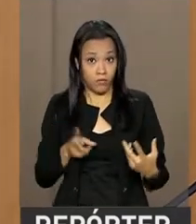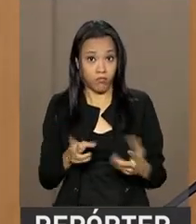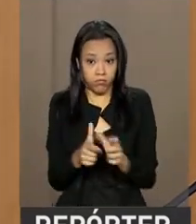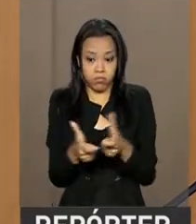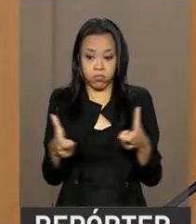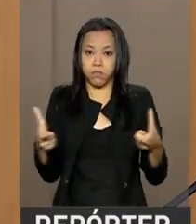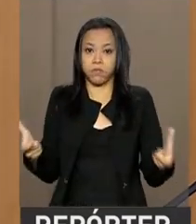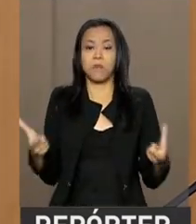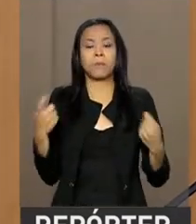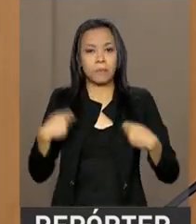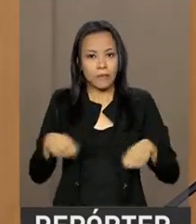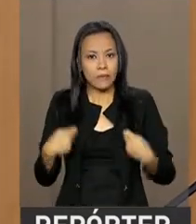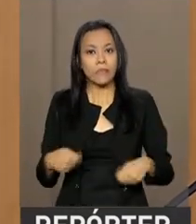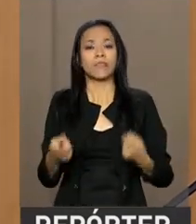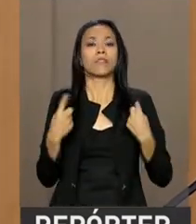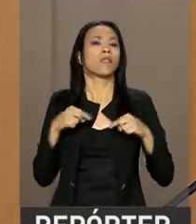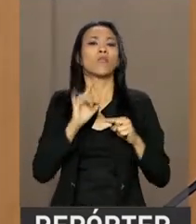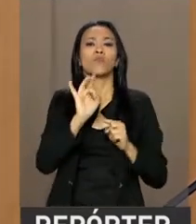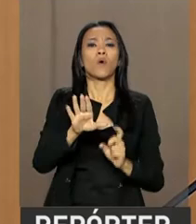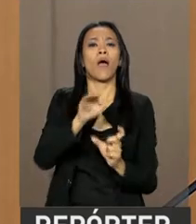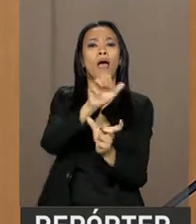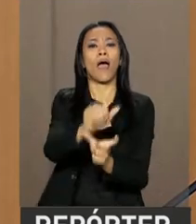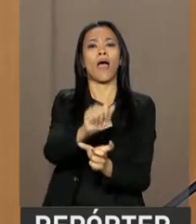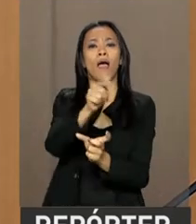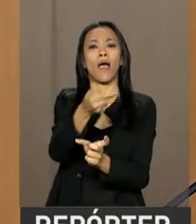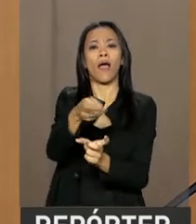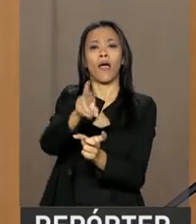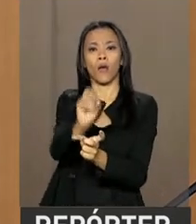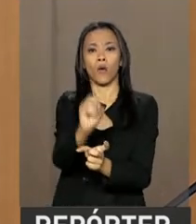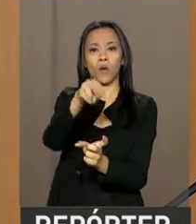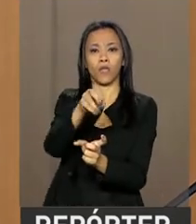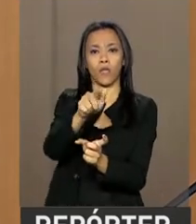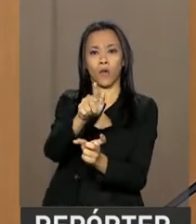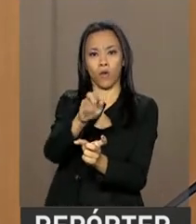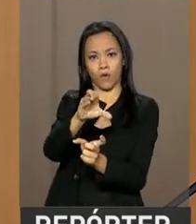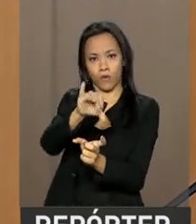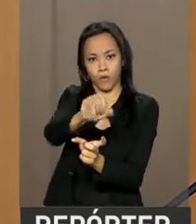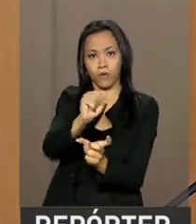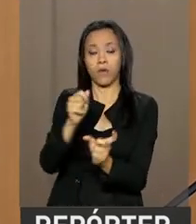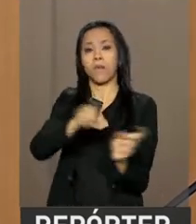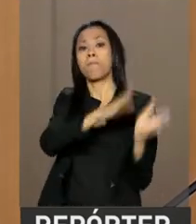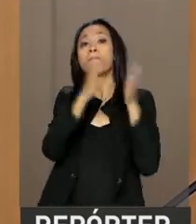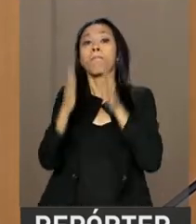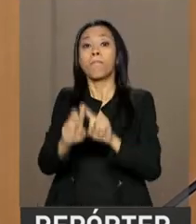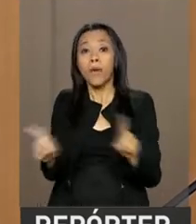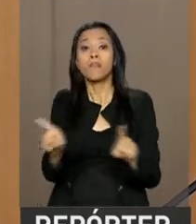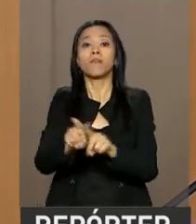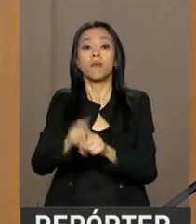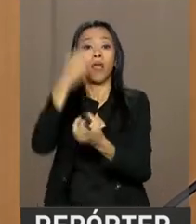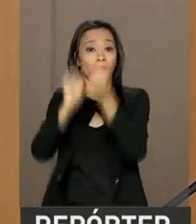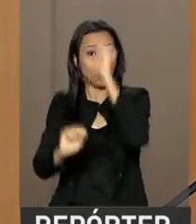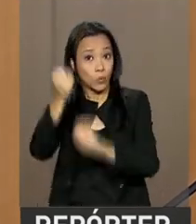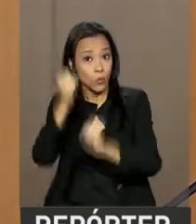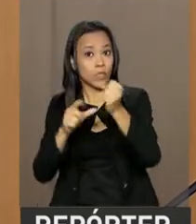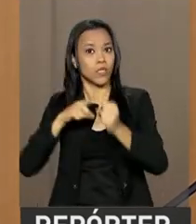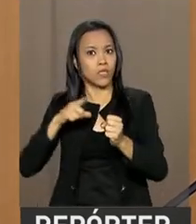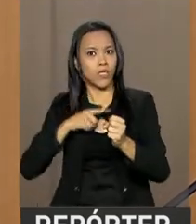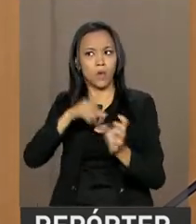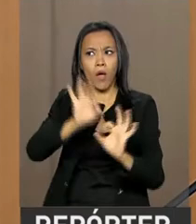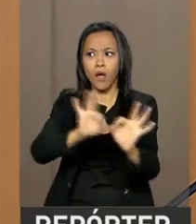permitir que não só o agronegócio mas como a nossa indústria possa ter uma estrutura logística capaz